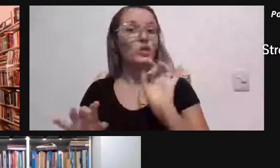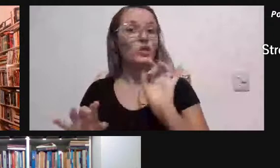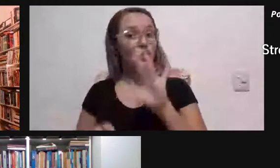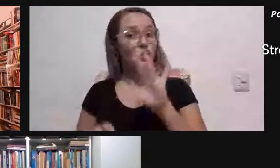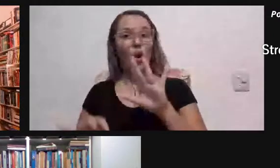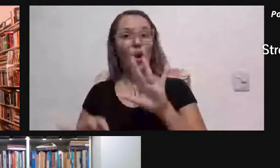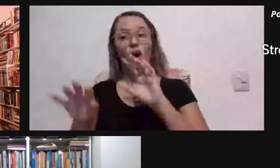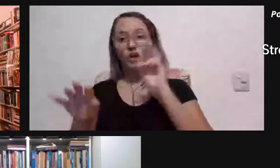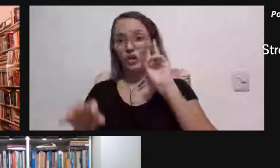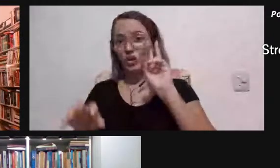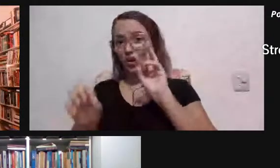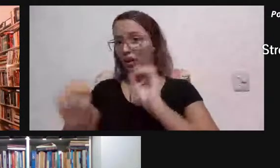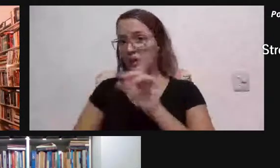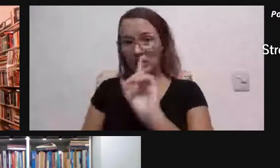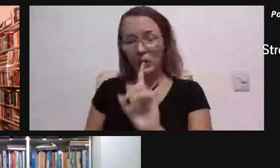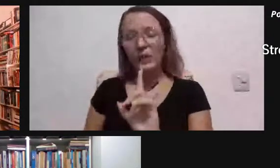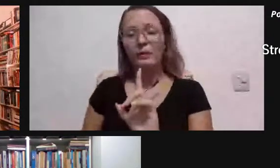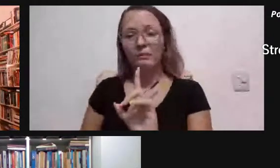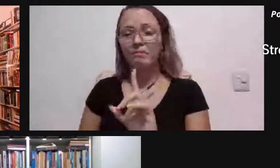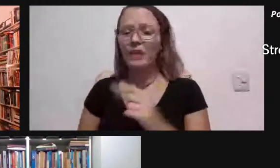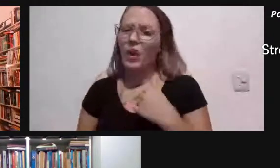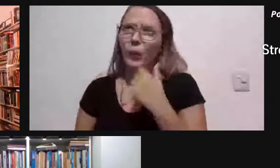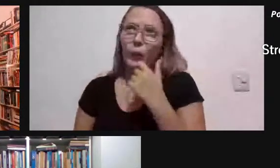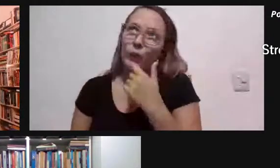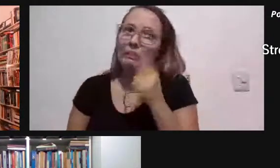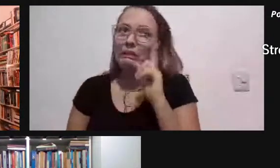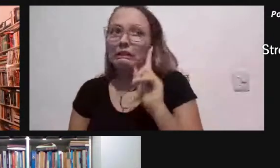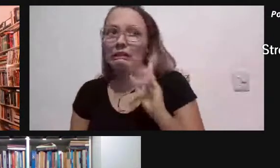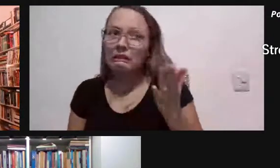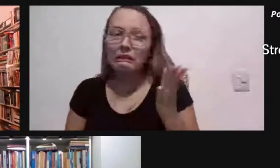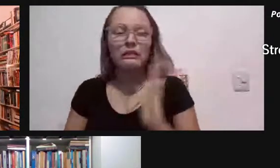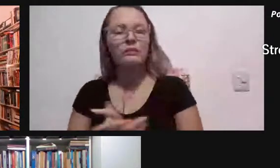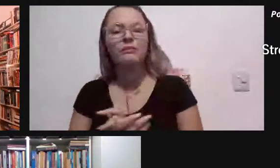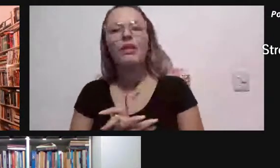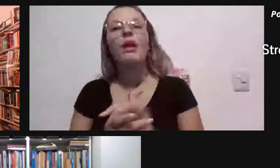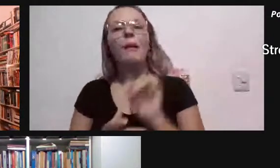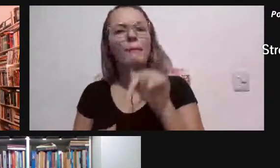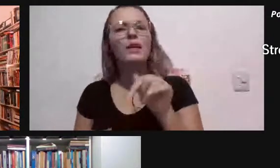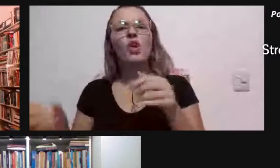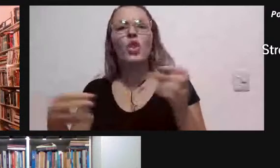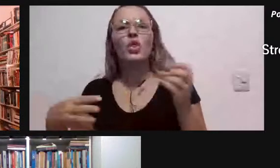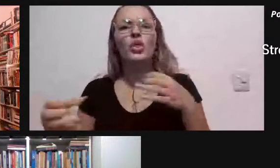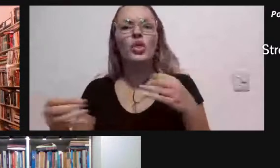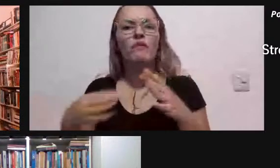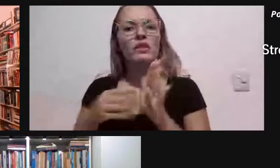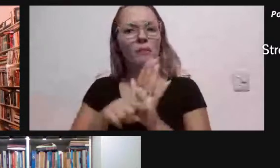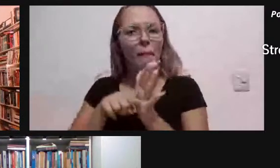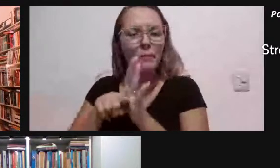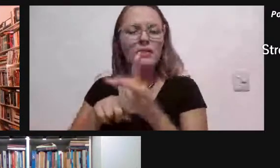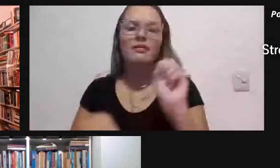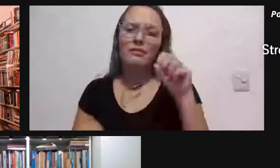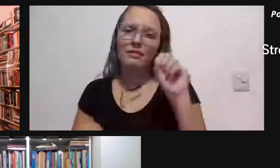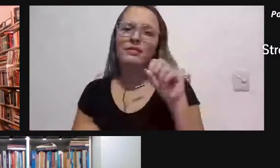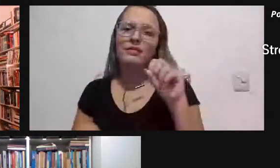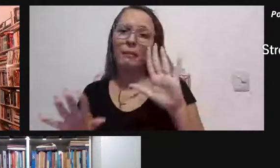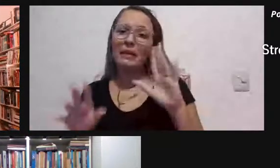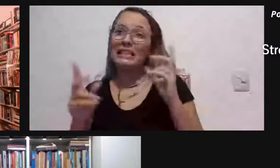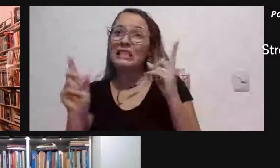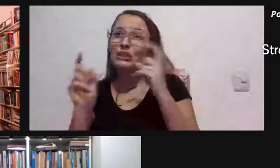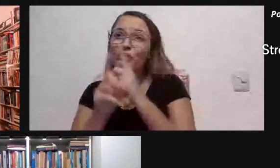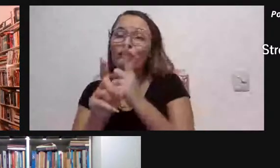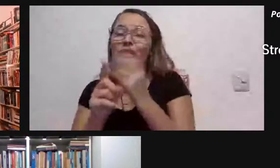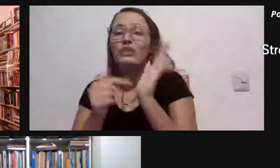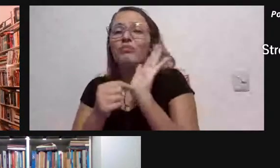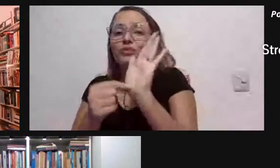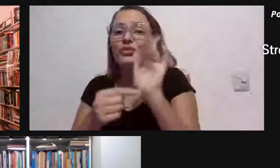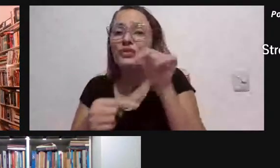muito mais recente pela própria dificuldade de tratar desses temas, né, no século XIX e no comecinho do XX.